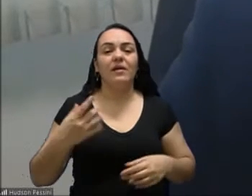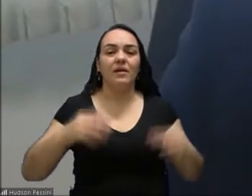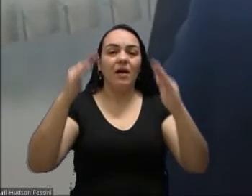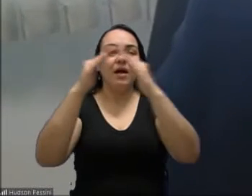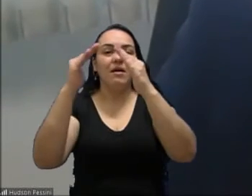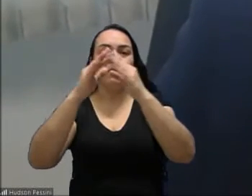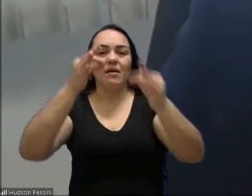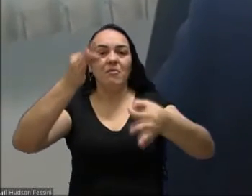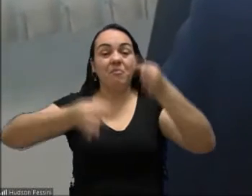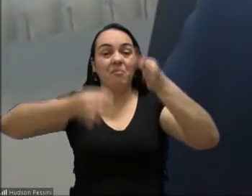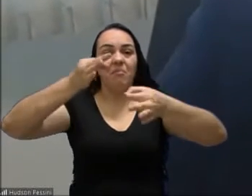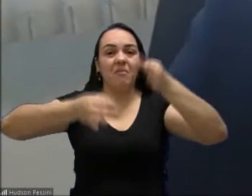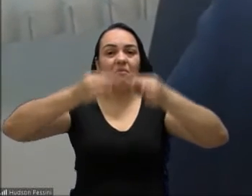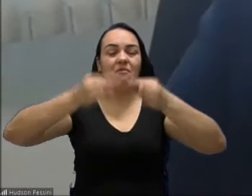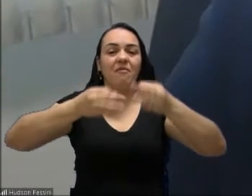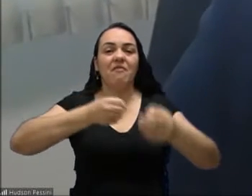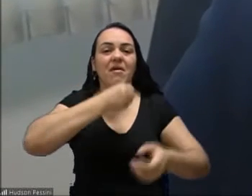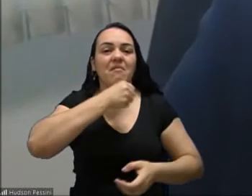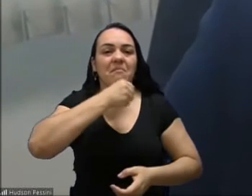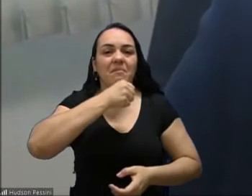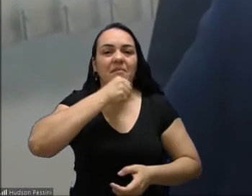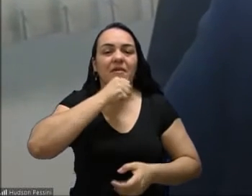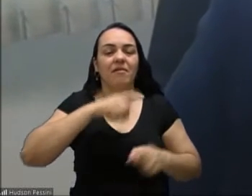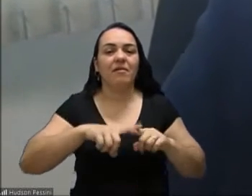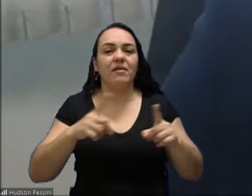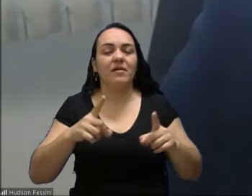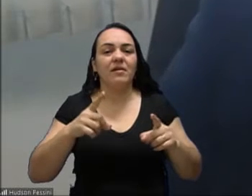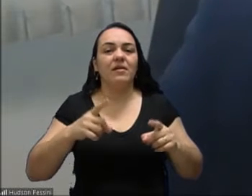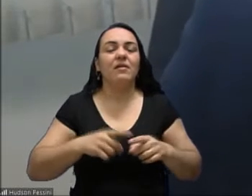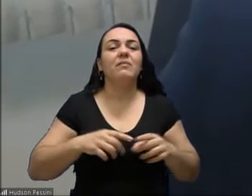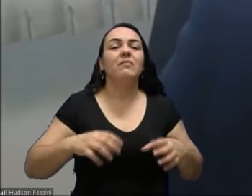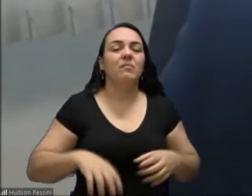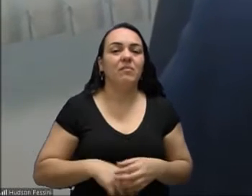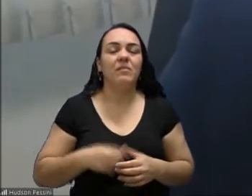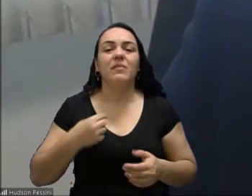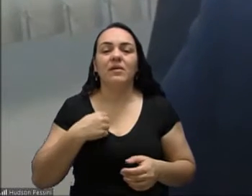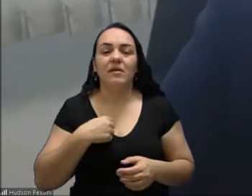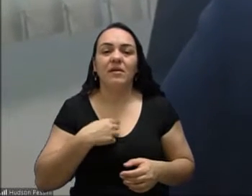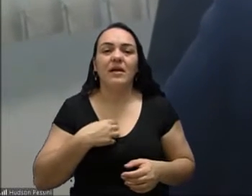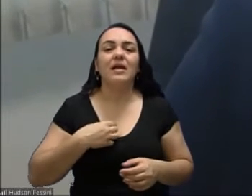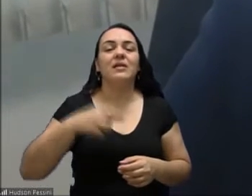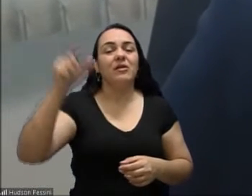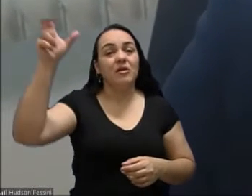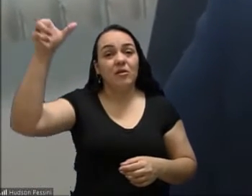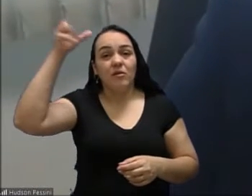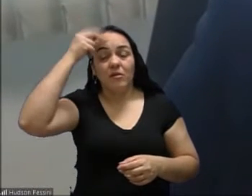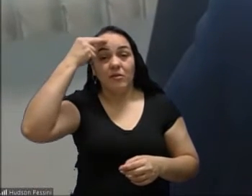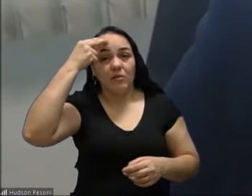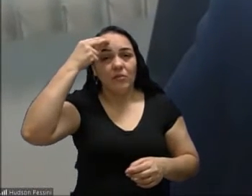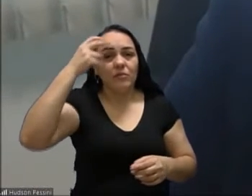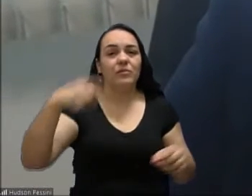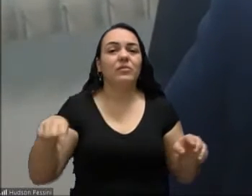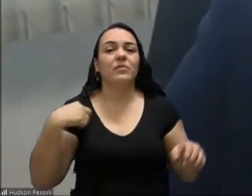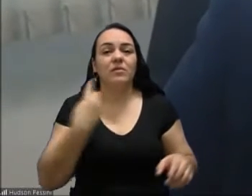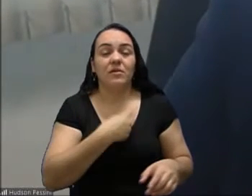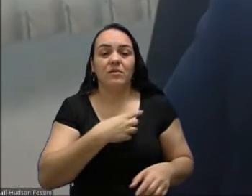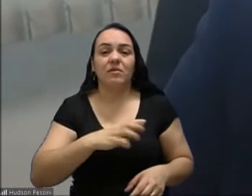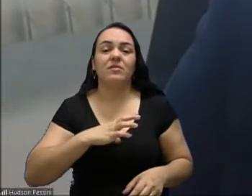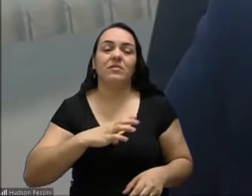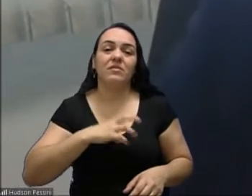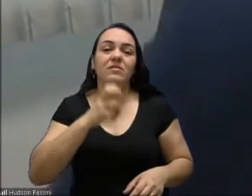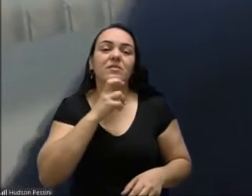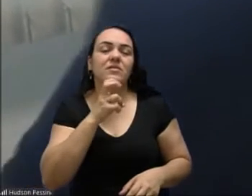Feira da Barganha realmente era uma raiz cultural da nossa cidade. a Feira da Barganha ela era